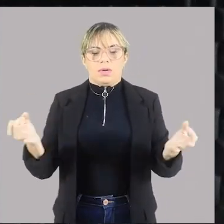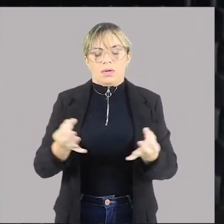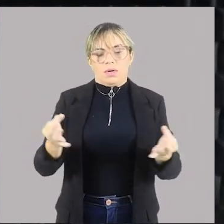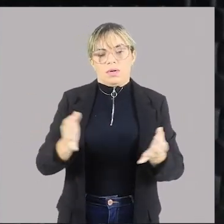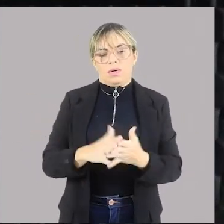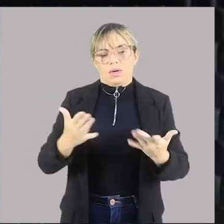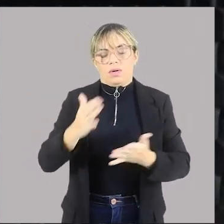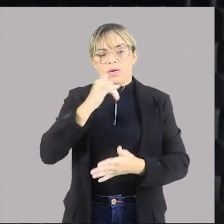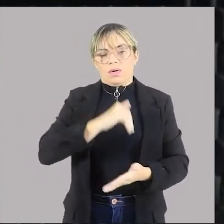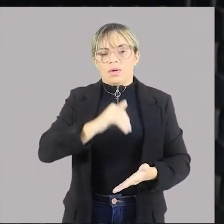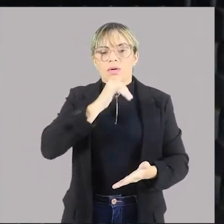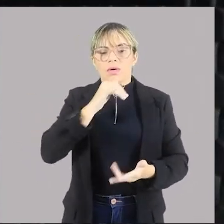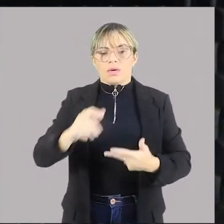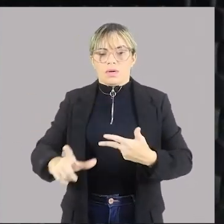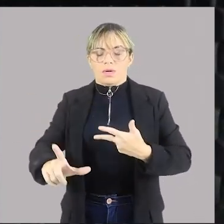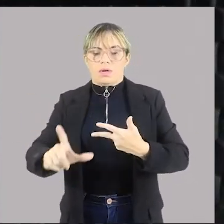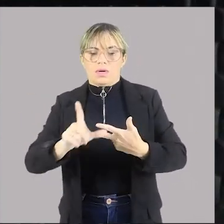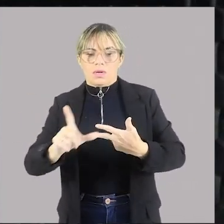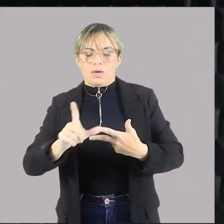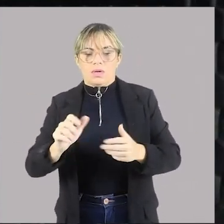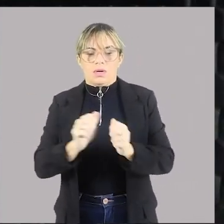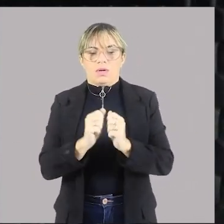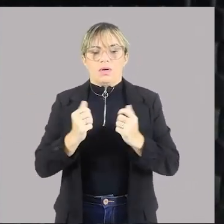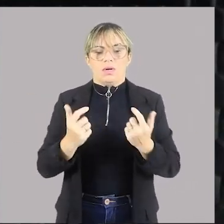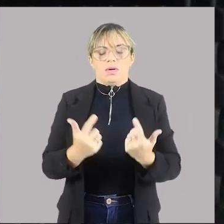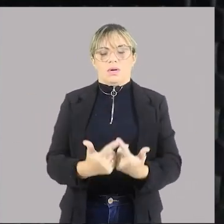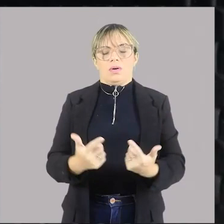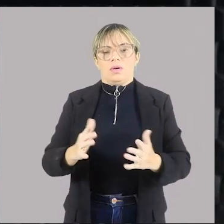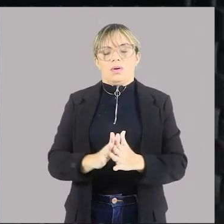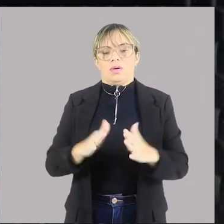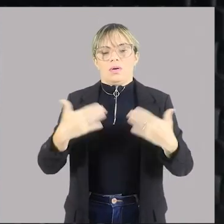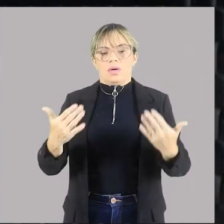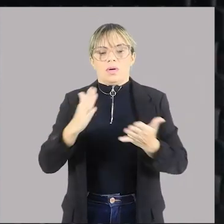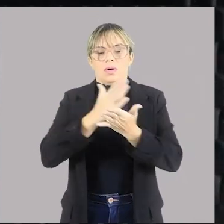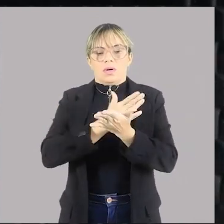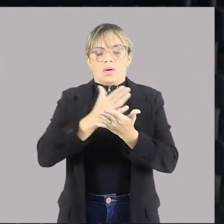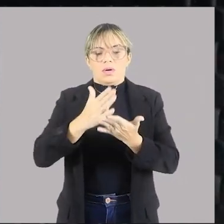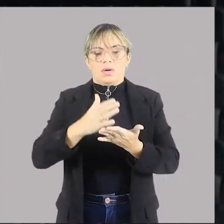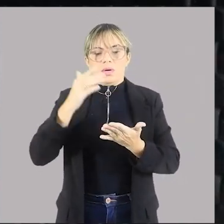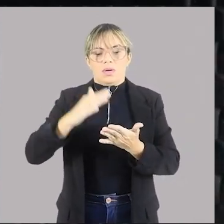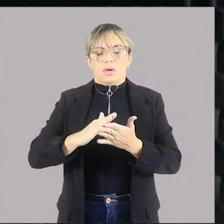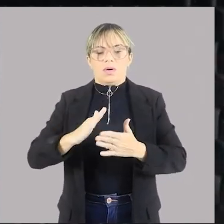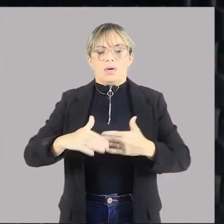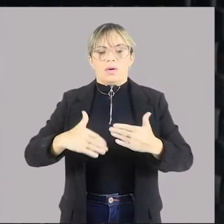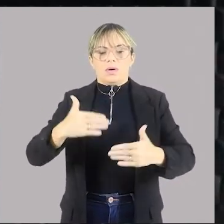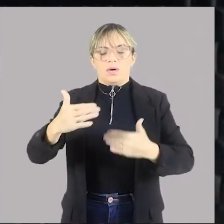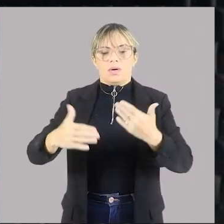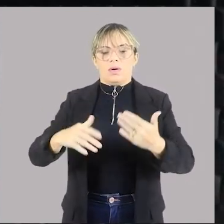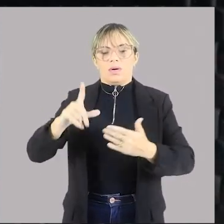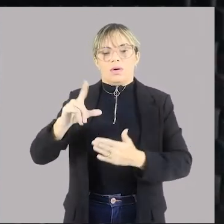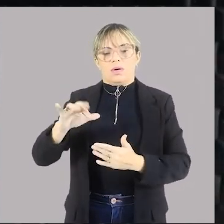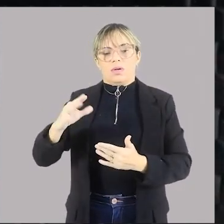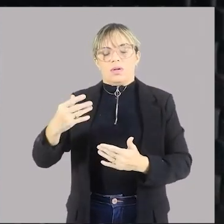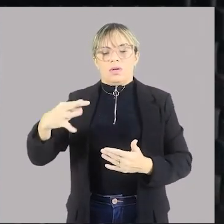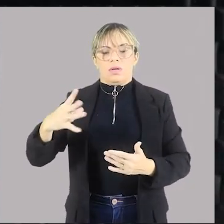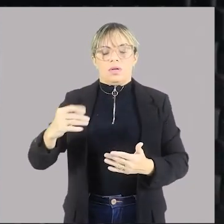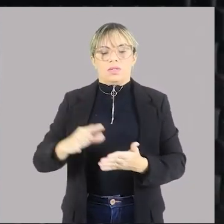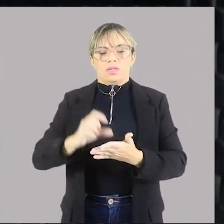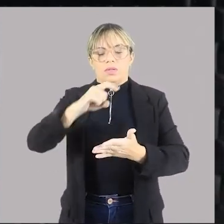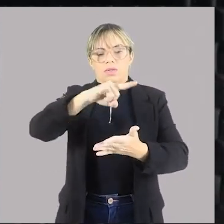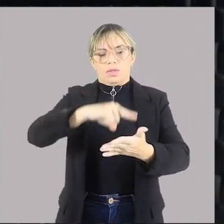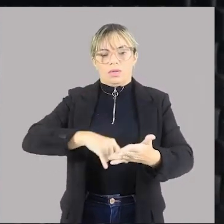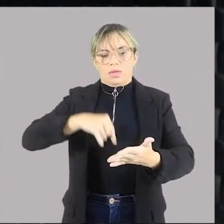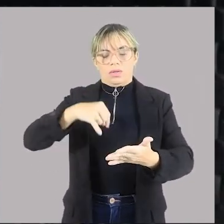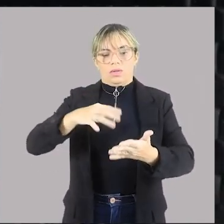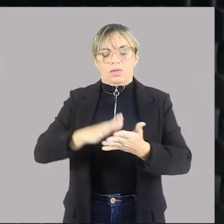o Legislativo, uma Assembleia Legislativa, por exemplo, inicia um processo de licitação. Isso é atuar de